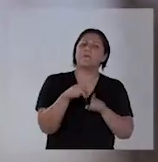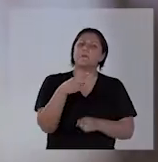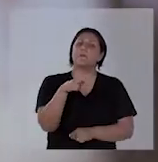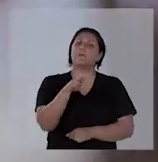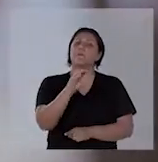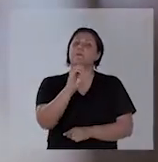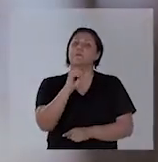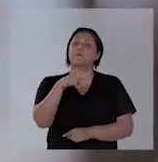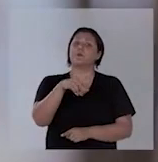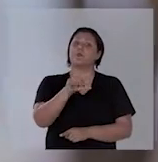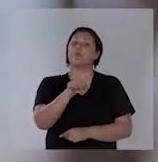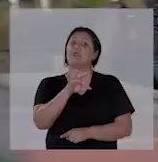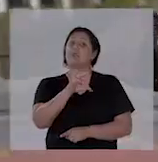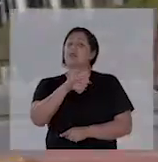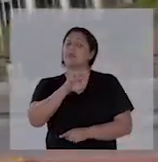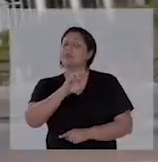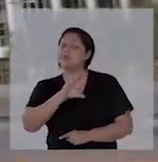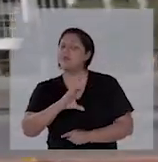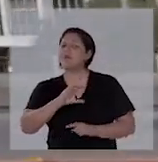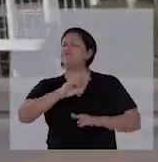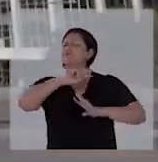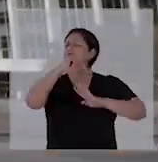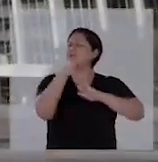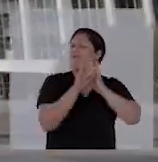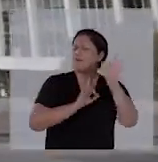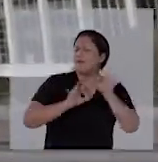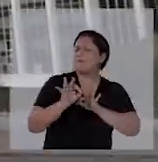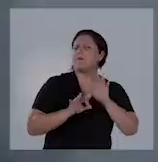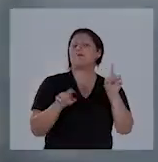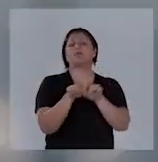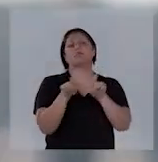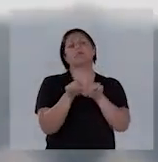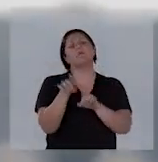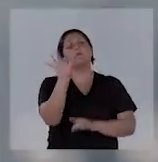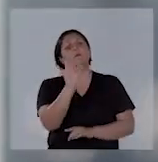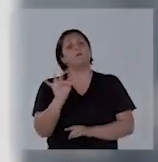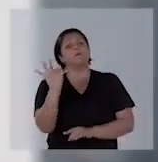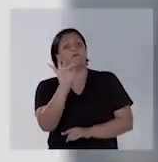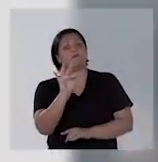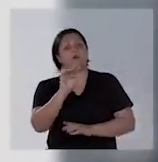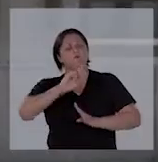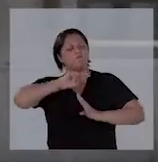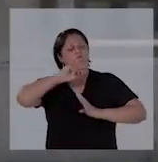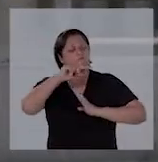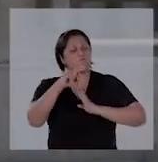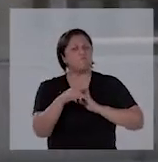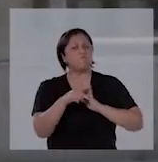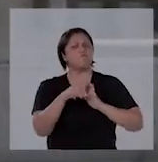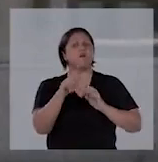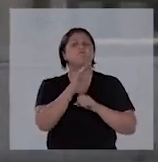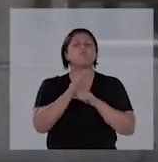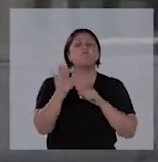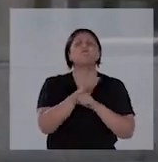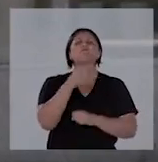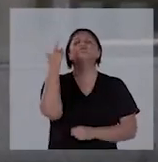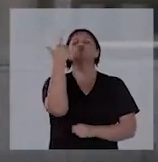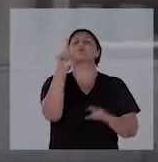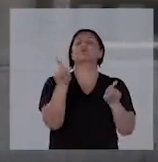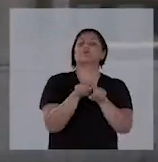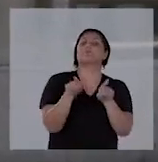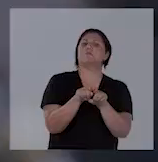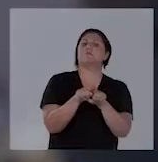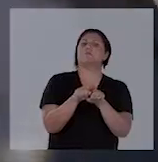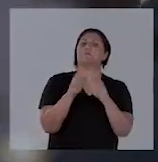e o pronatec nos governos do pt no brasil mais que dobrou o número de vagas nas universidades e quadruplicou o número